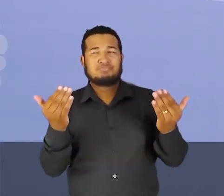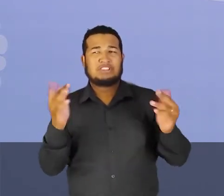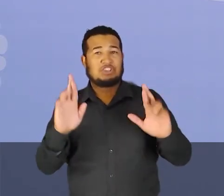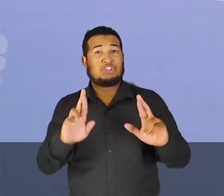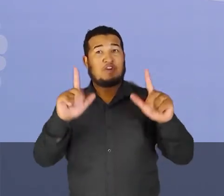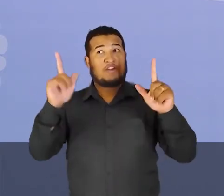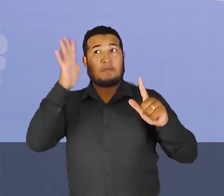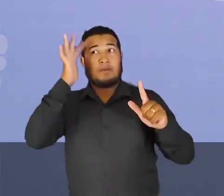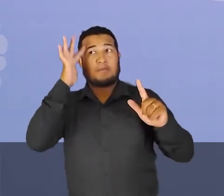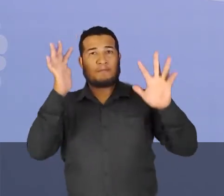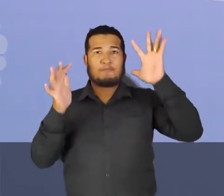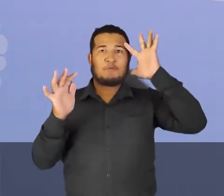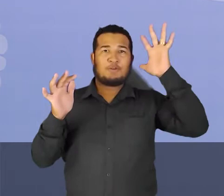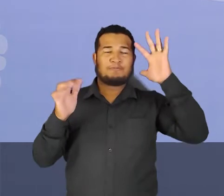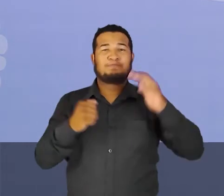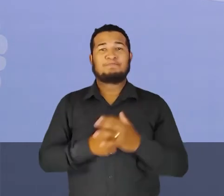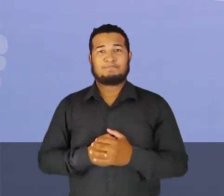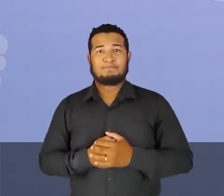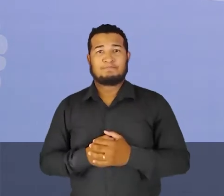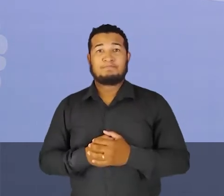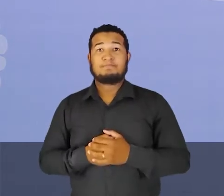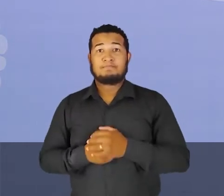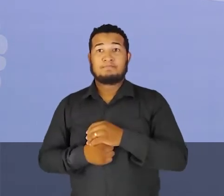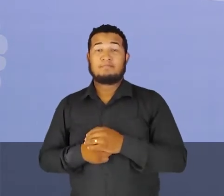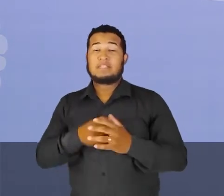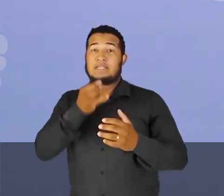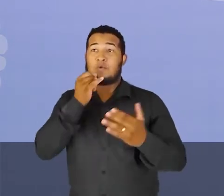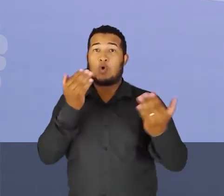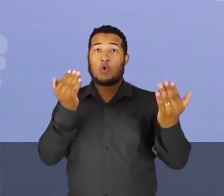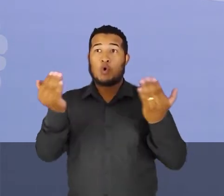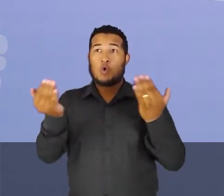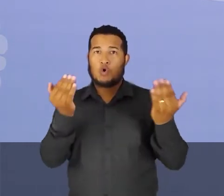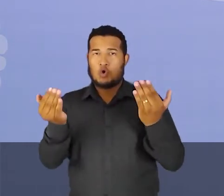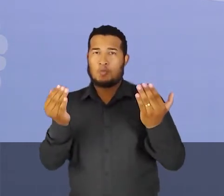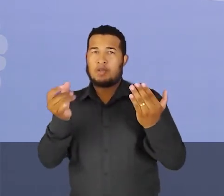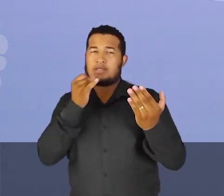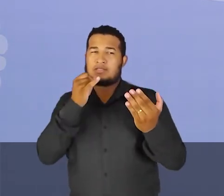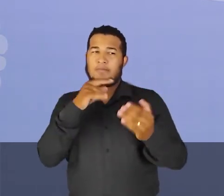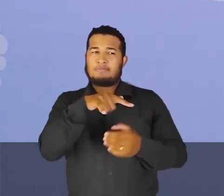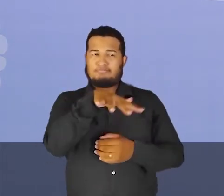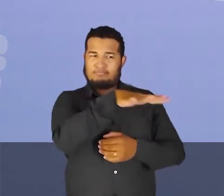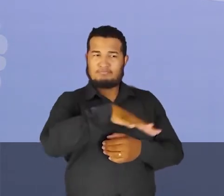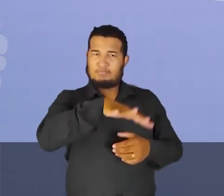recentes, às gerações mais contemporâneas. Quando vamos comparar, por exemplo, com